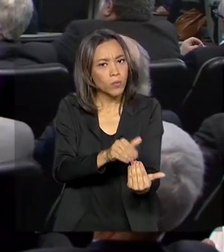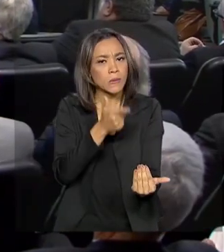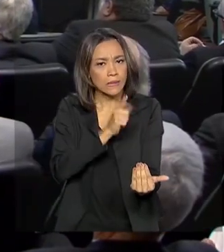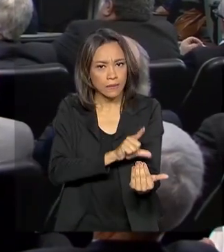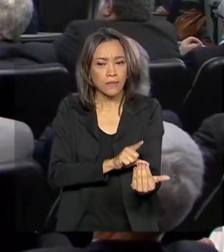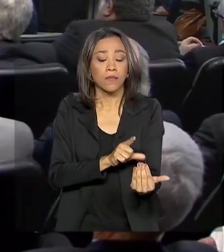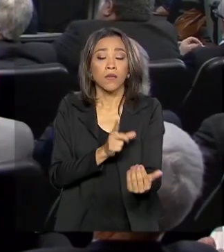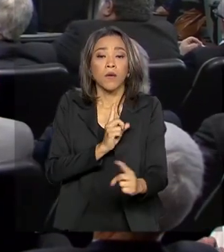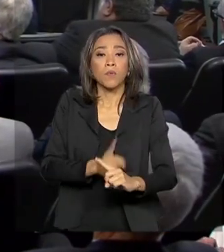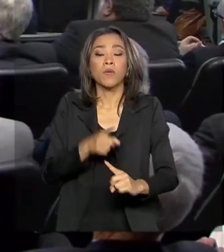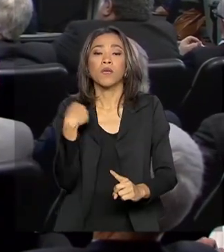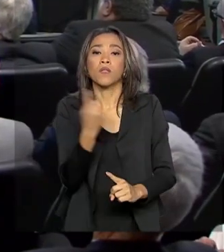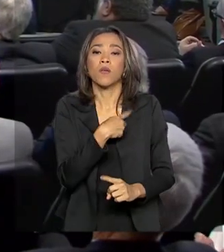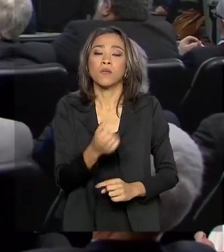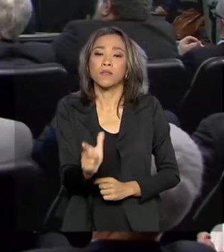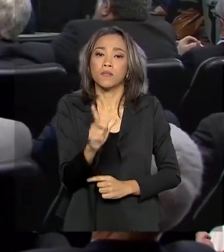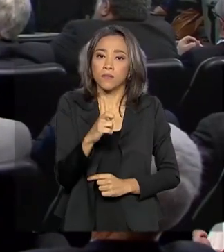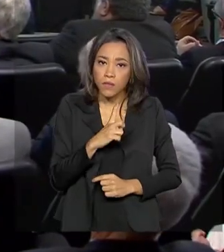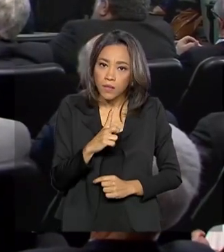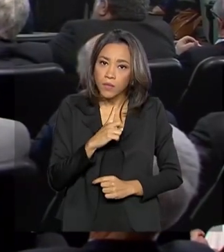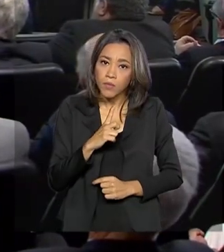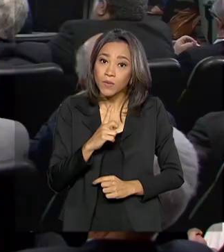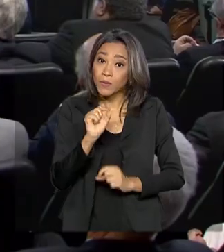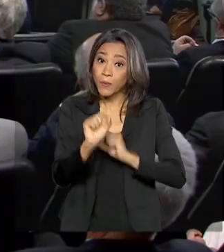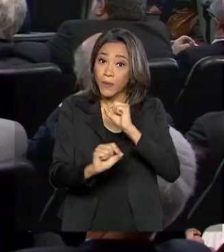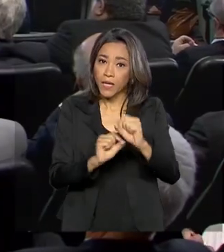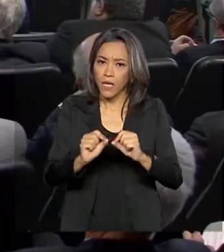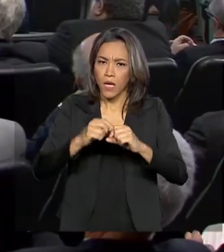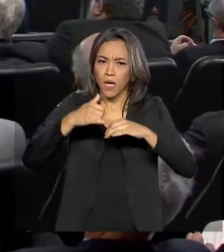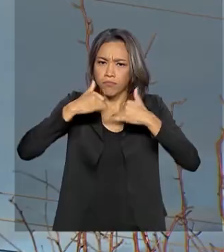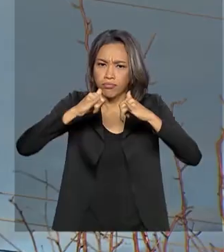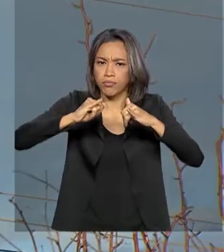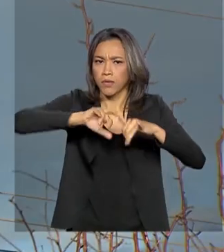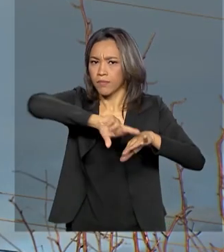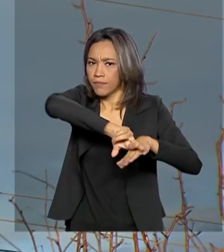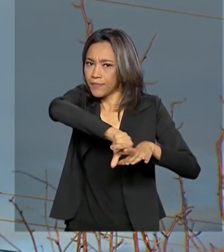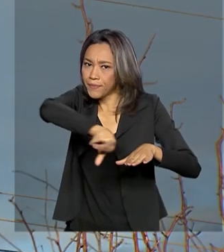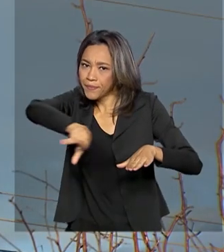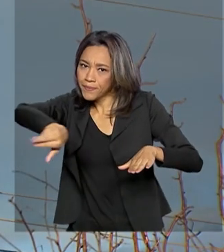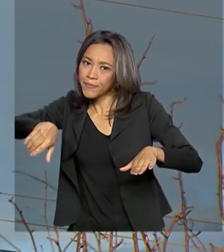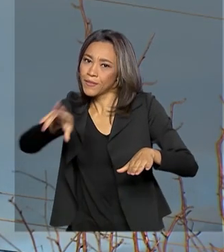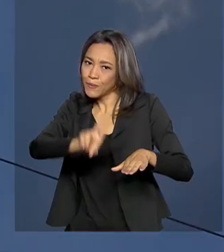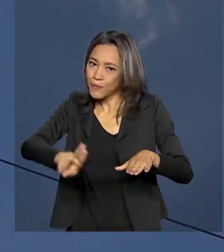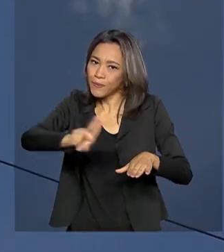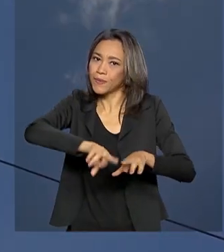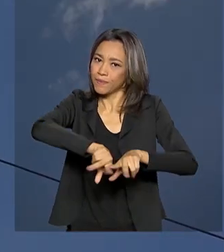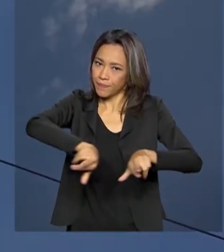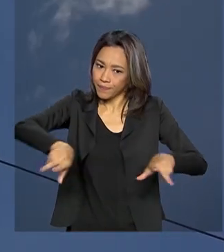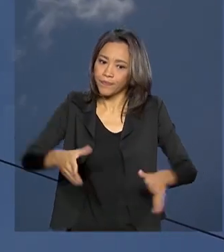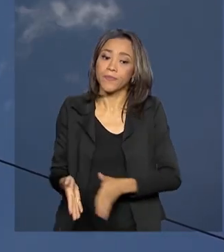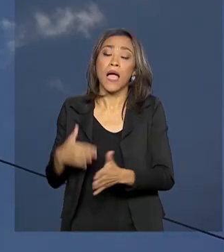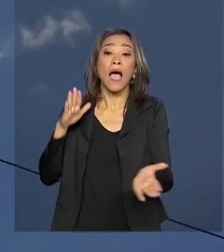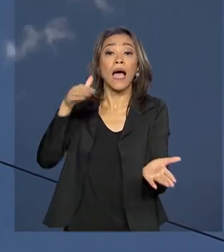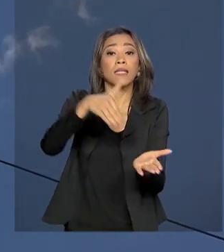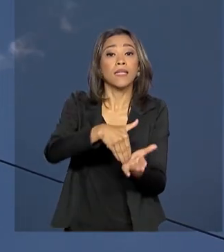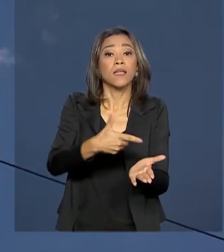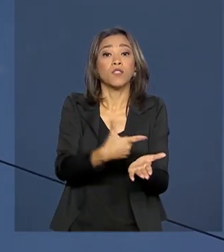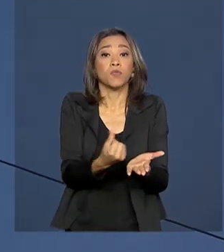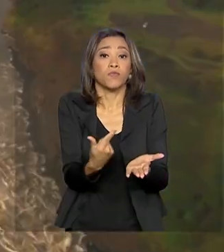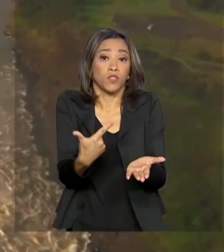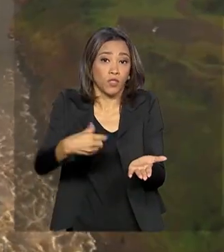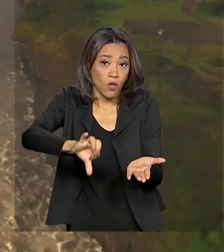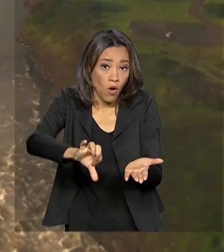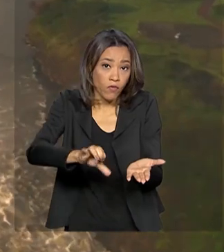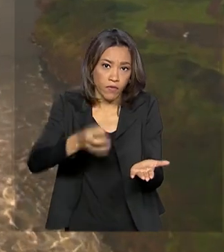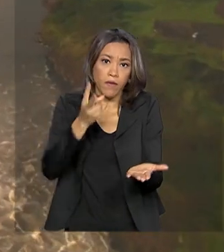temos essencialmente uma matriz renovável. Até 2029, o Brasil manterá a tendência atual